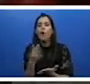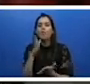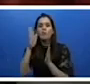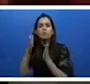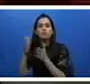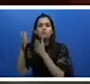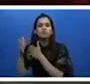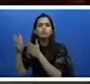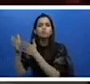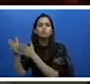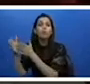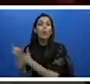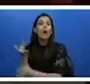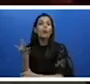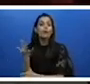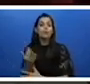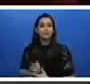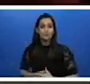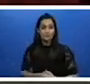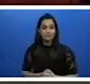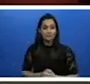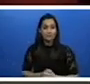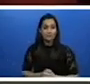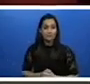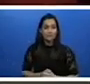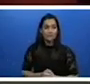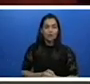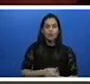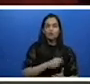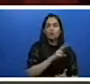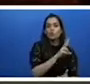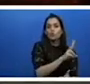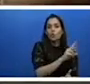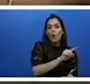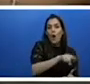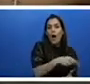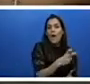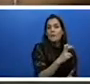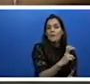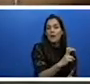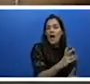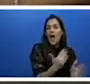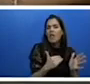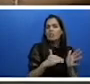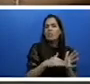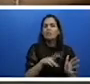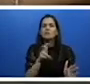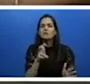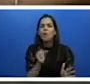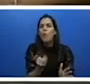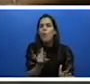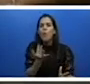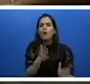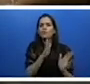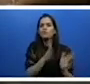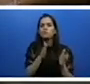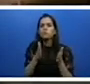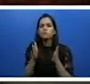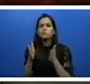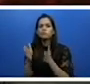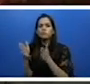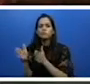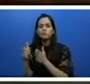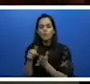Eu dei quantos passos? Do 2,5 ao 5.